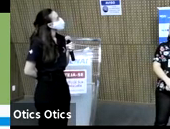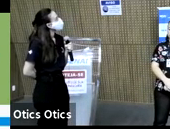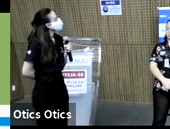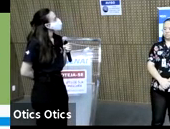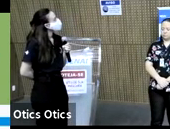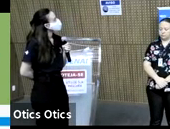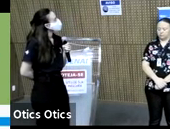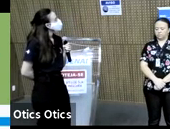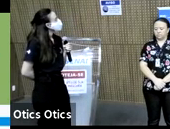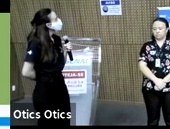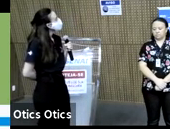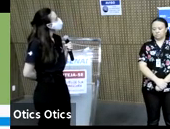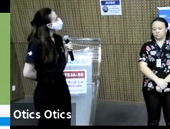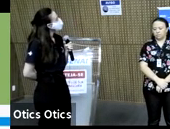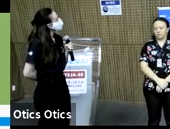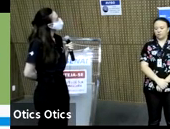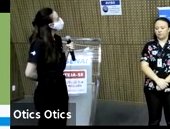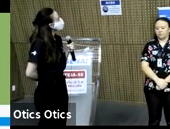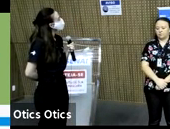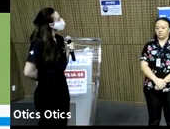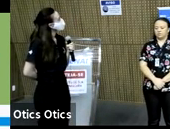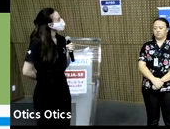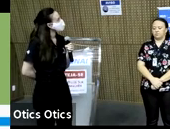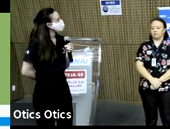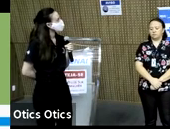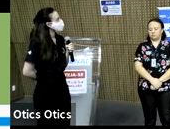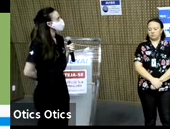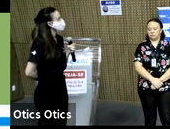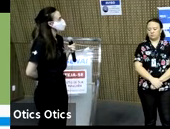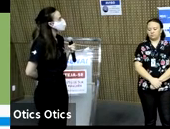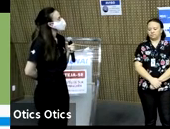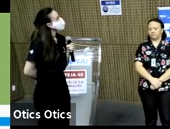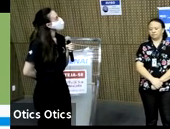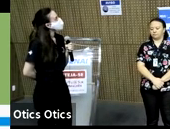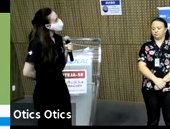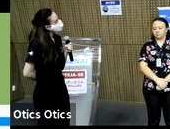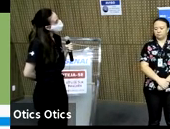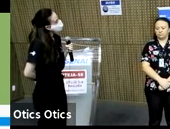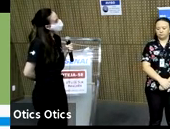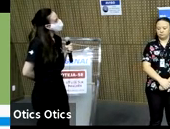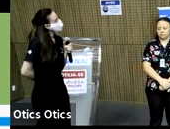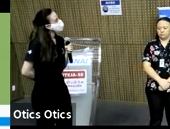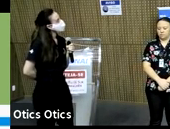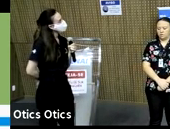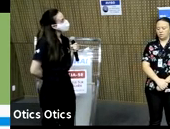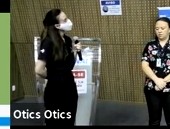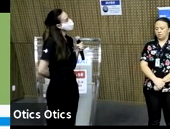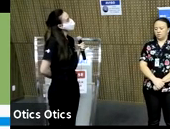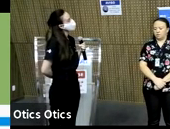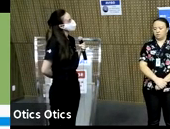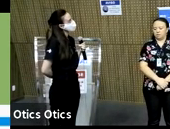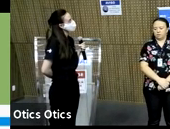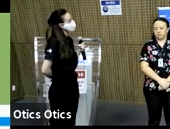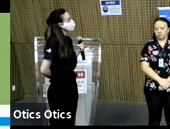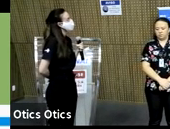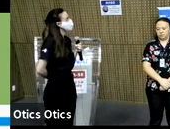A atenção à saúde nutricional da consulta de enfermagem foi de 1% em 2020, se